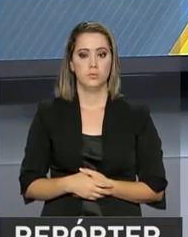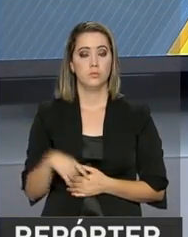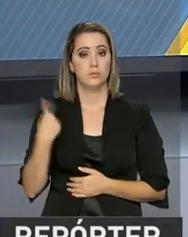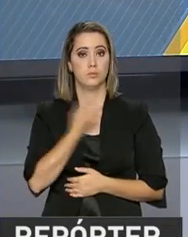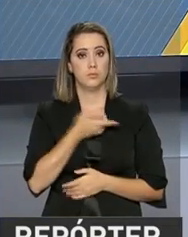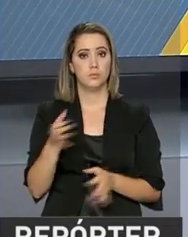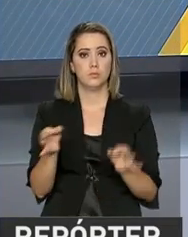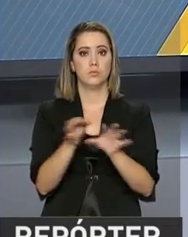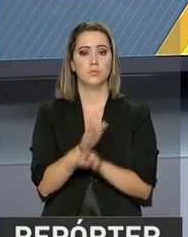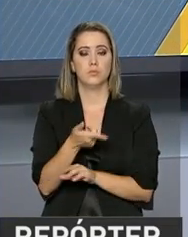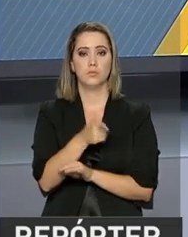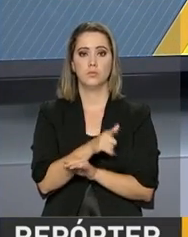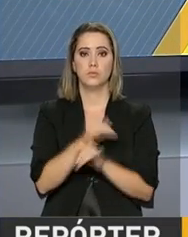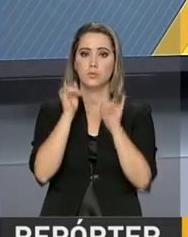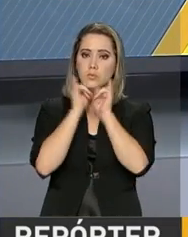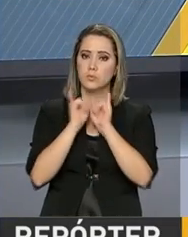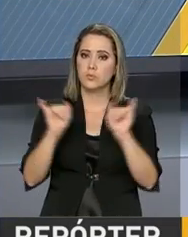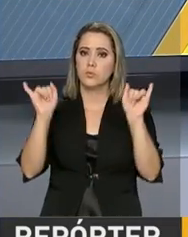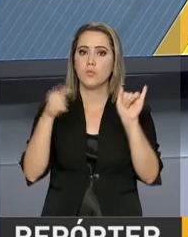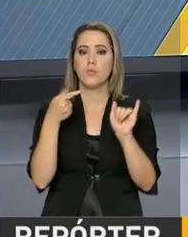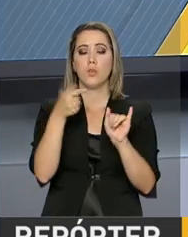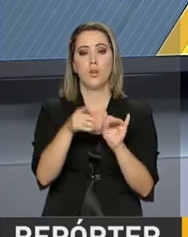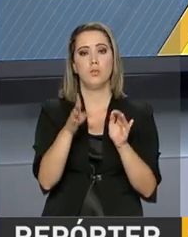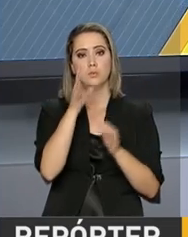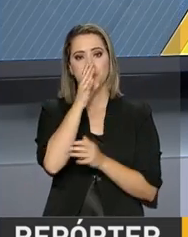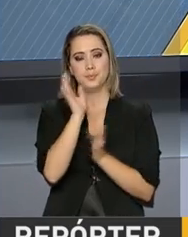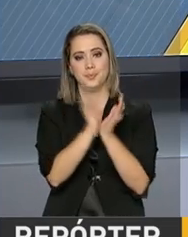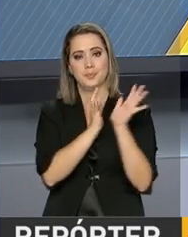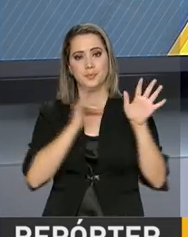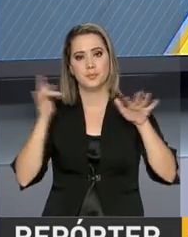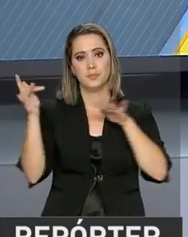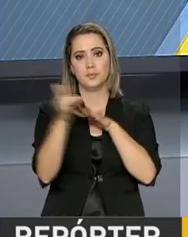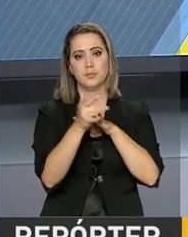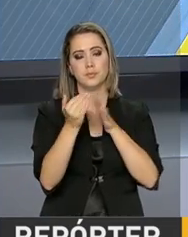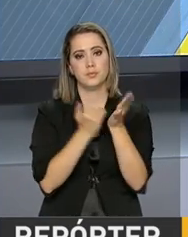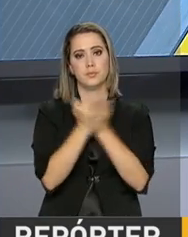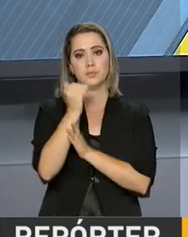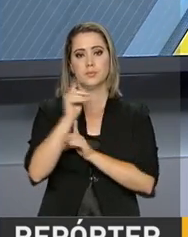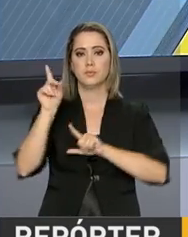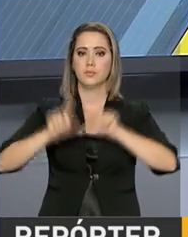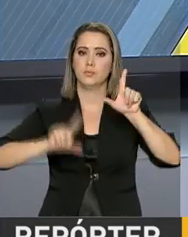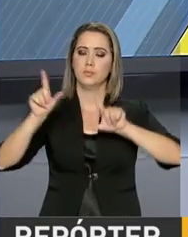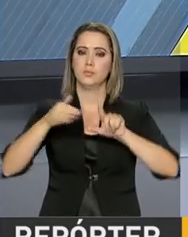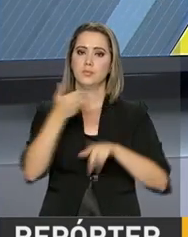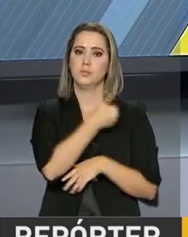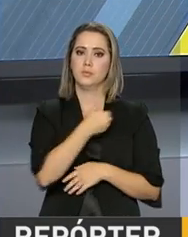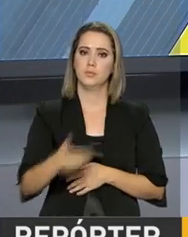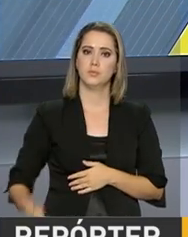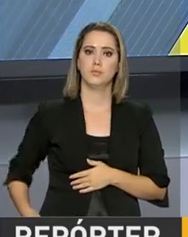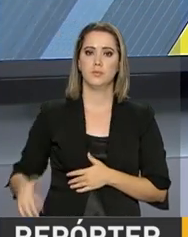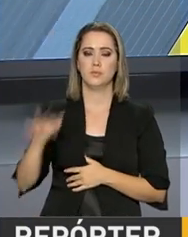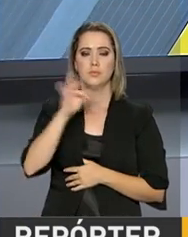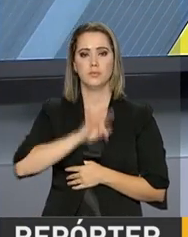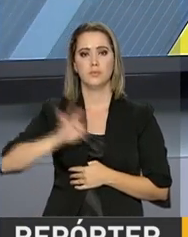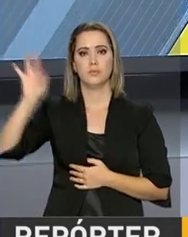E nós ficamos por aqui. Outras notícias você acompanha também em nossas redes sociais. Continue com a gente aqui na NBR,